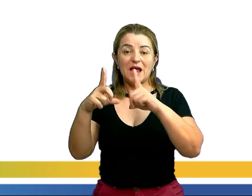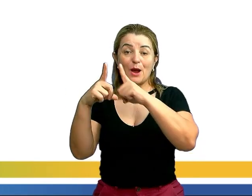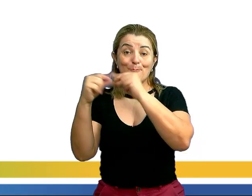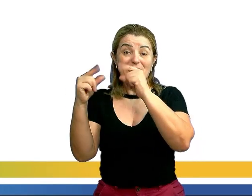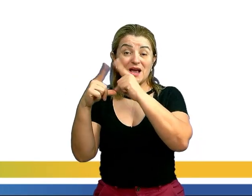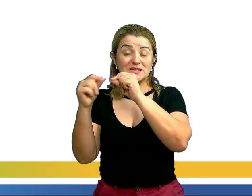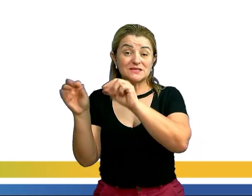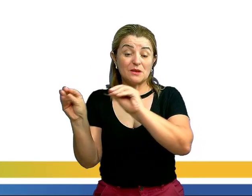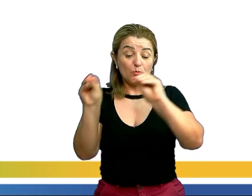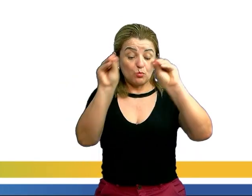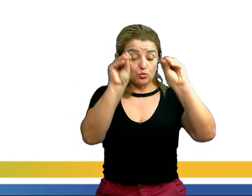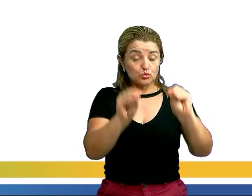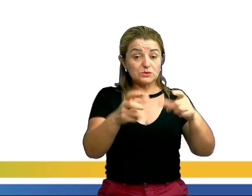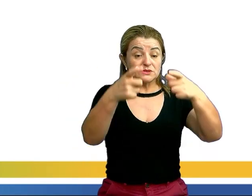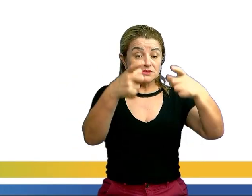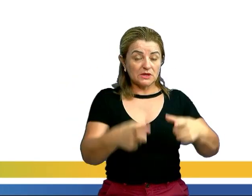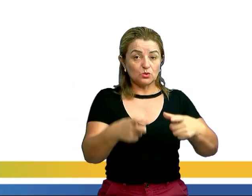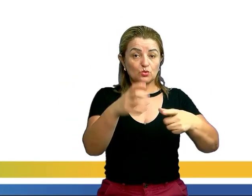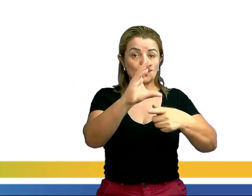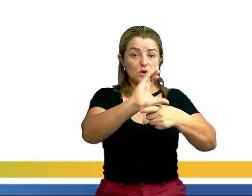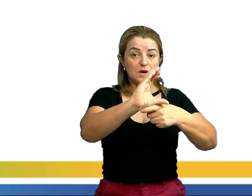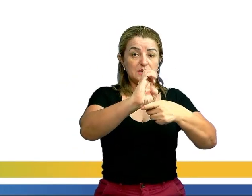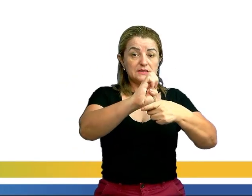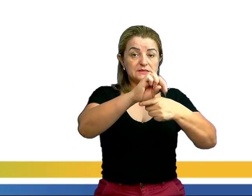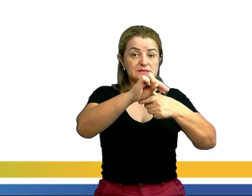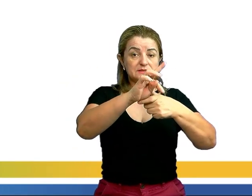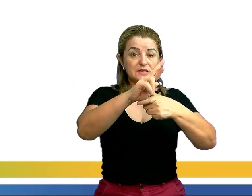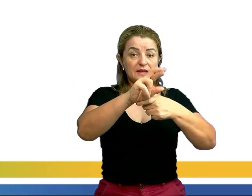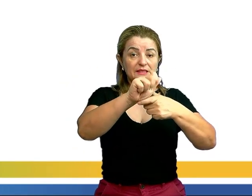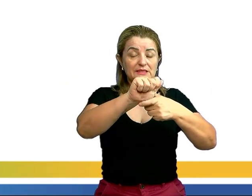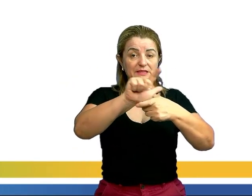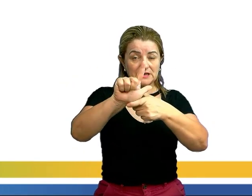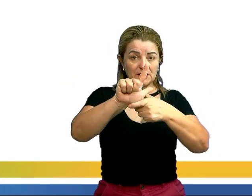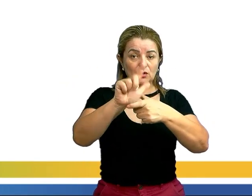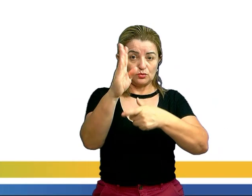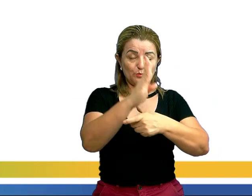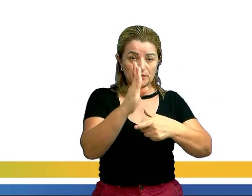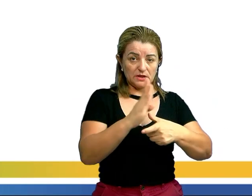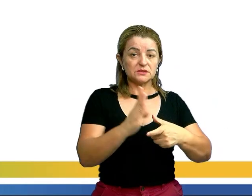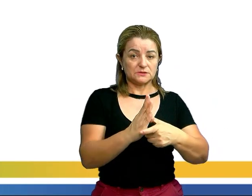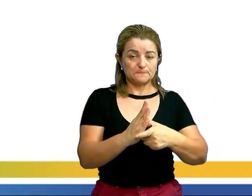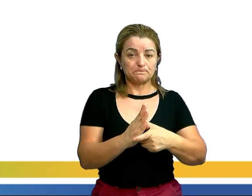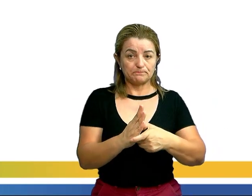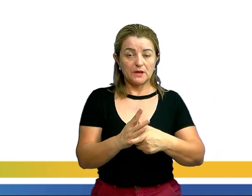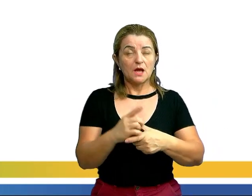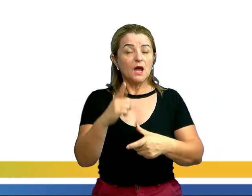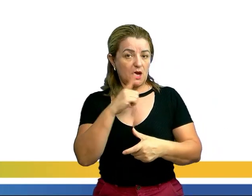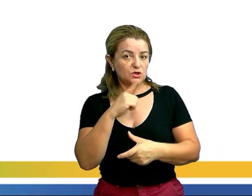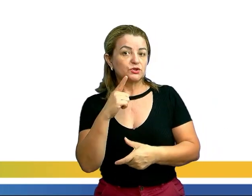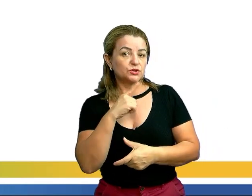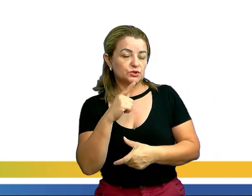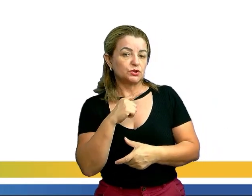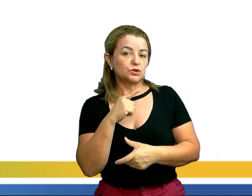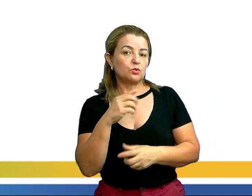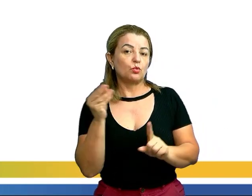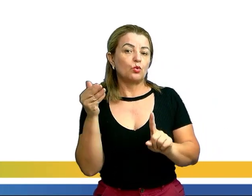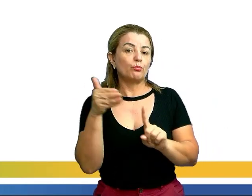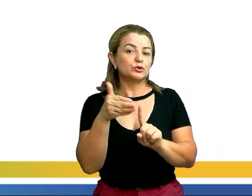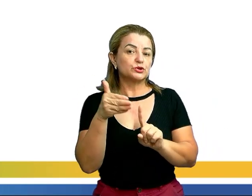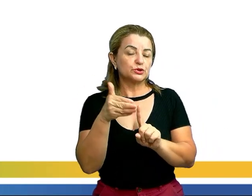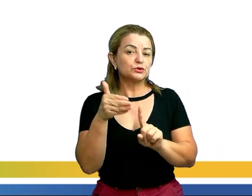mesmo antes da República, só que ainda não havia podido concretizar isso. E o JK, né, ele concretiza isso com